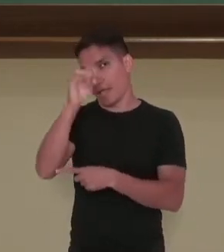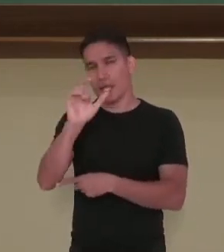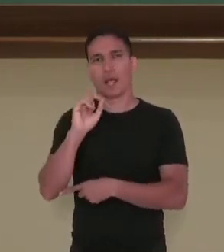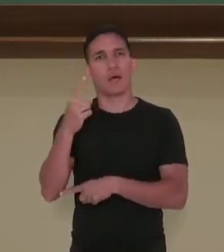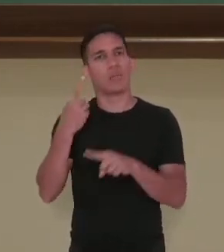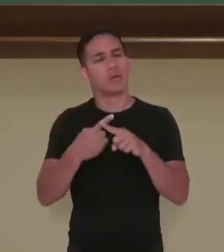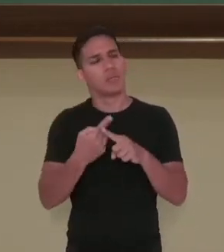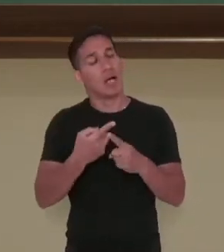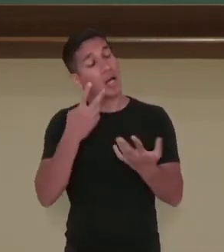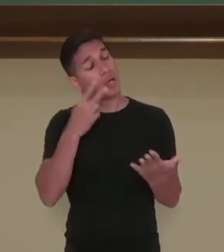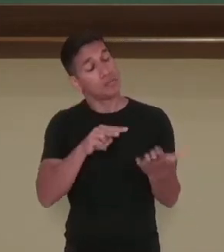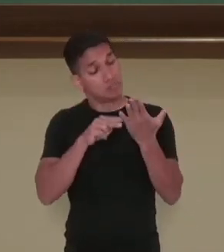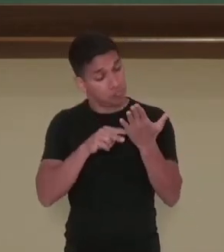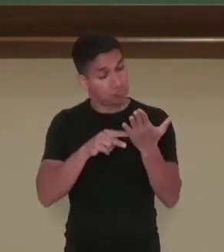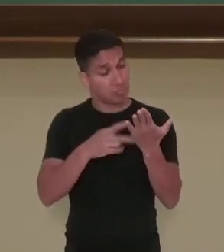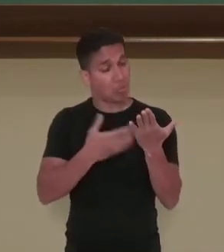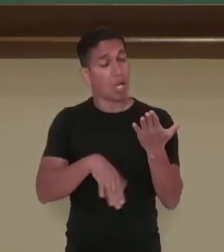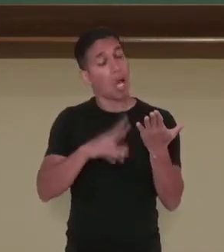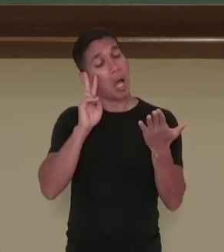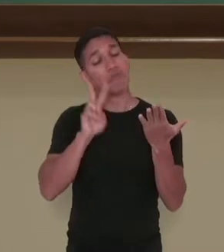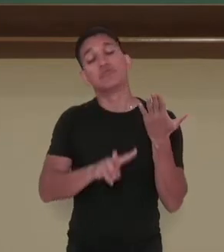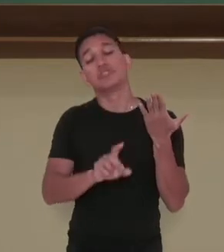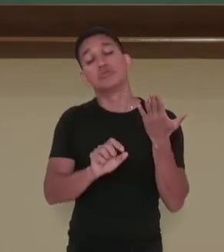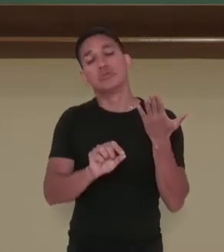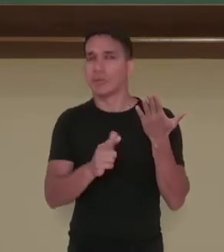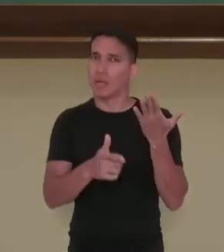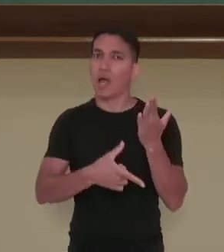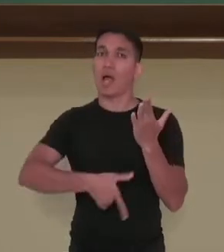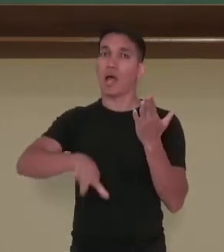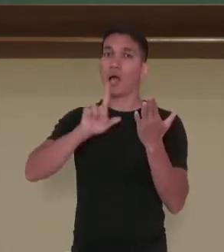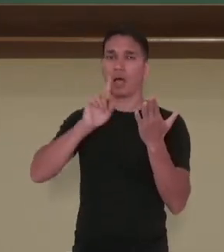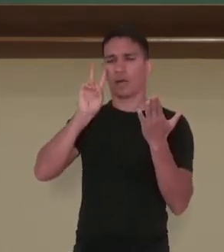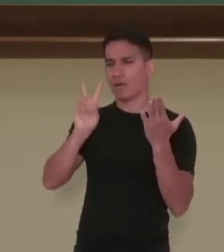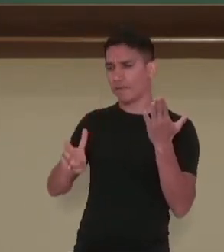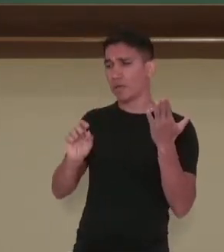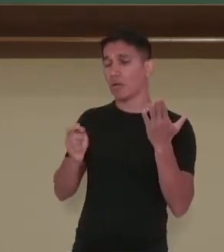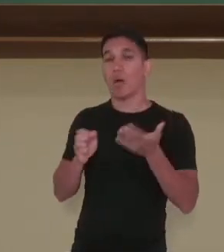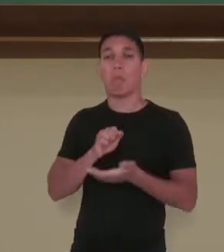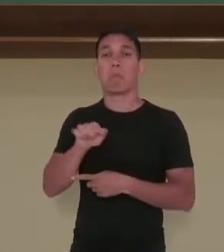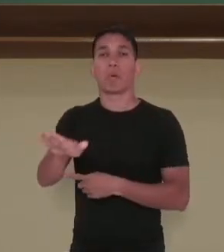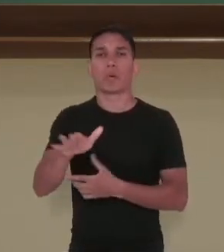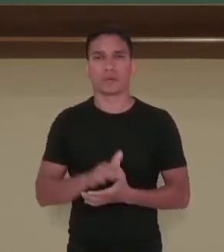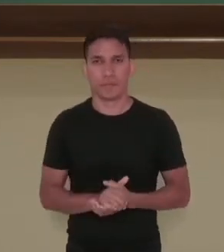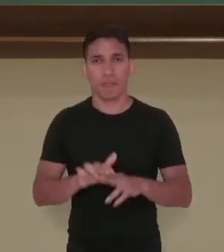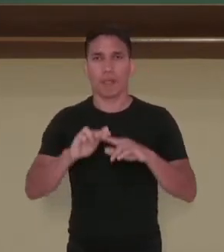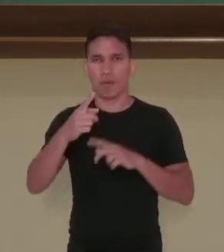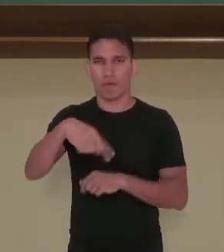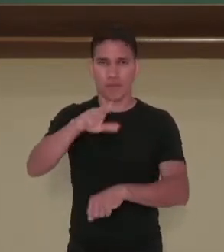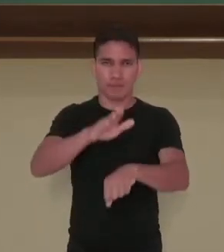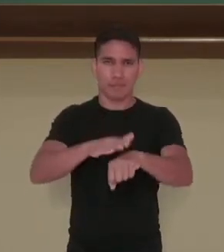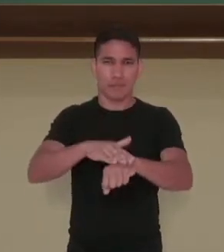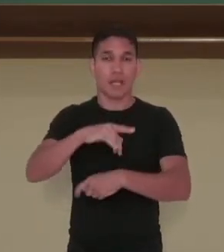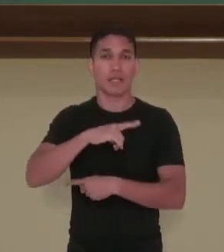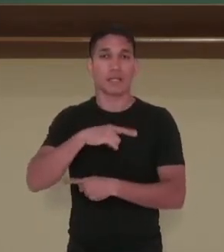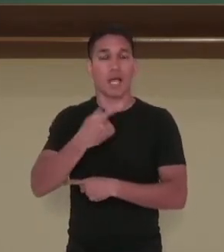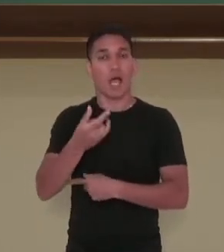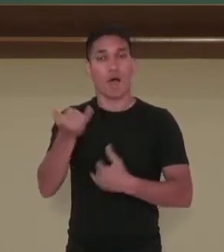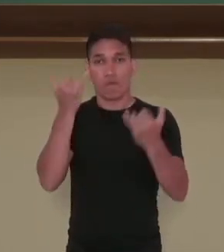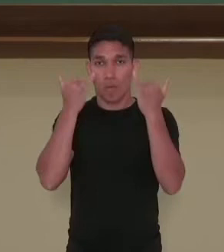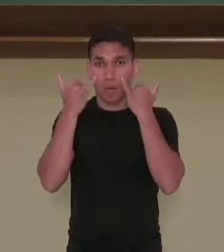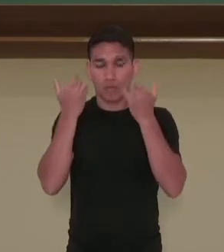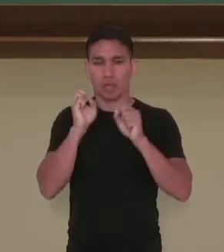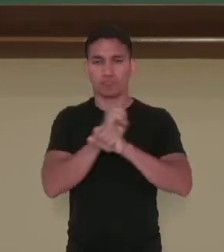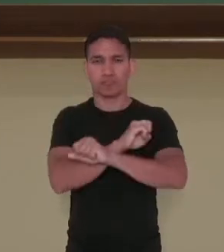checar a informação antes do quê? De postar. Então, você tem uma rede, né,